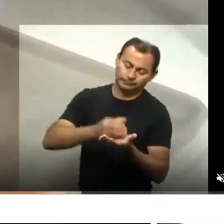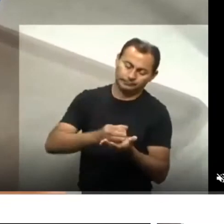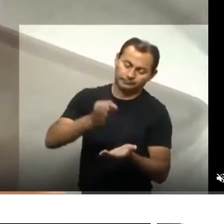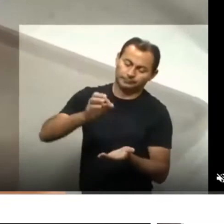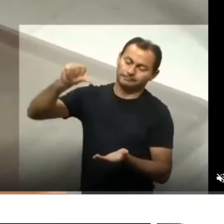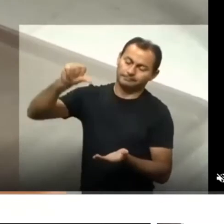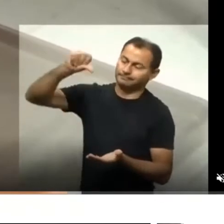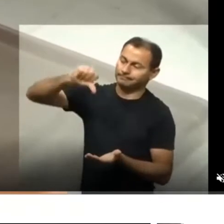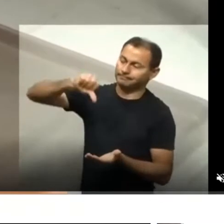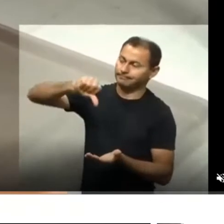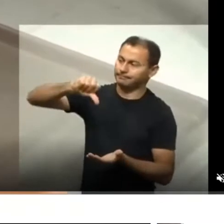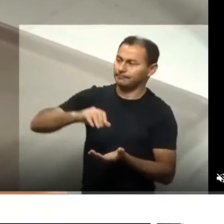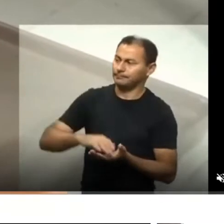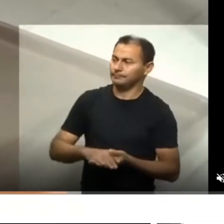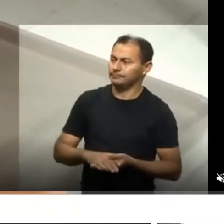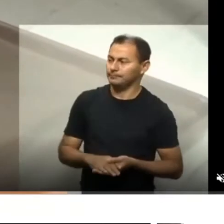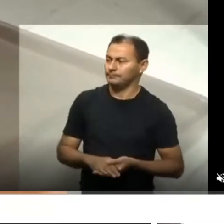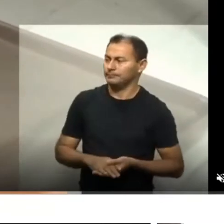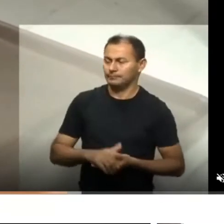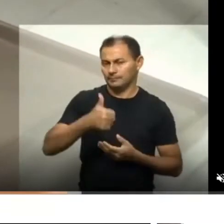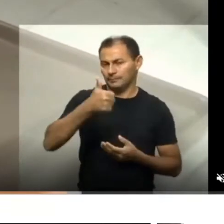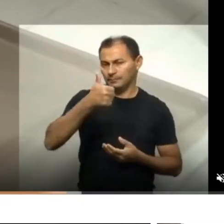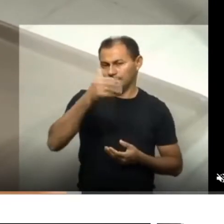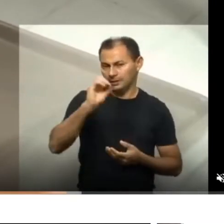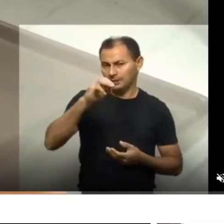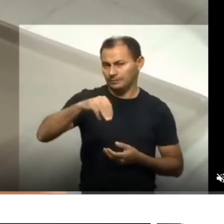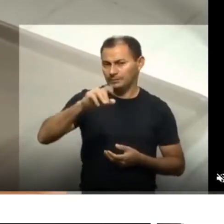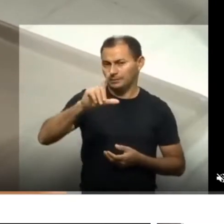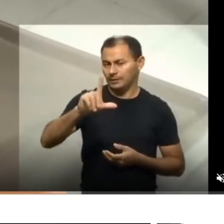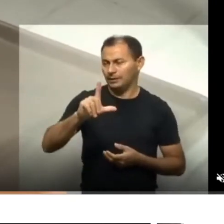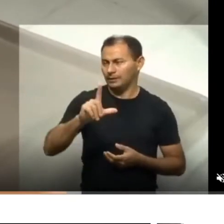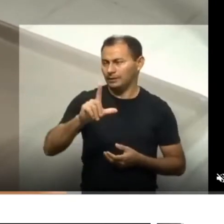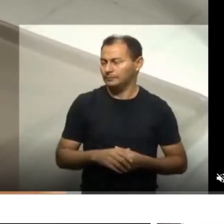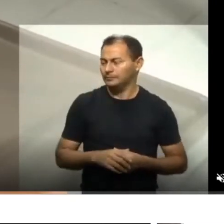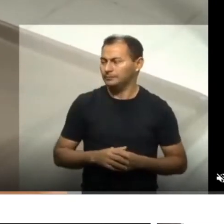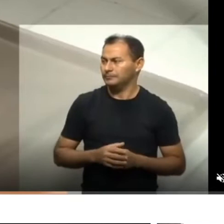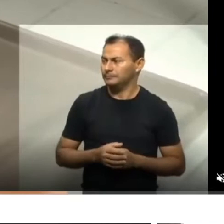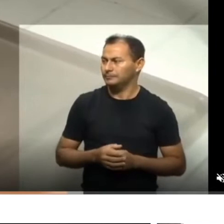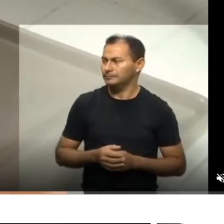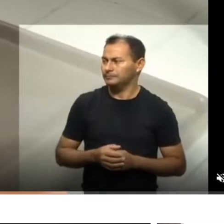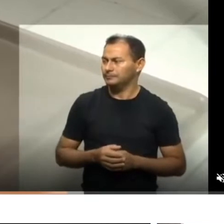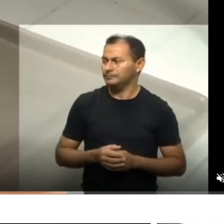lá. Vou medir 10 ml dessa água,